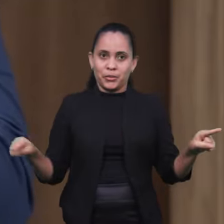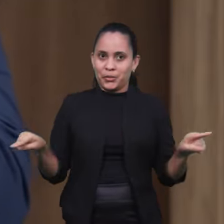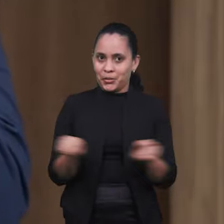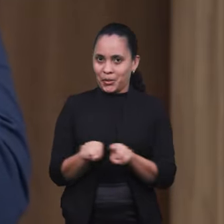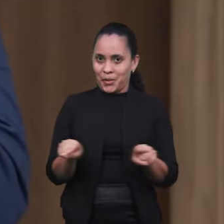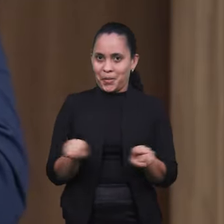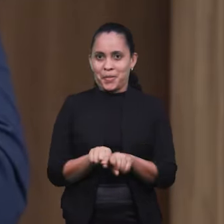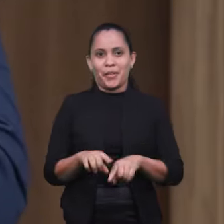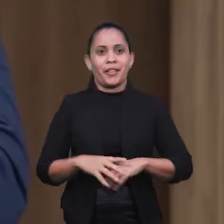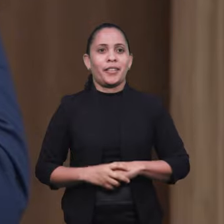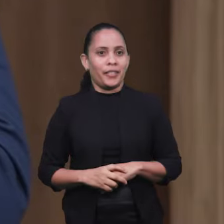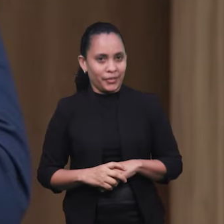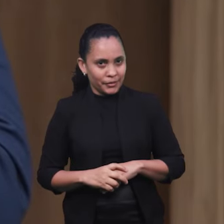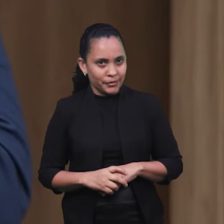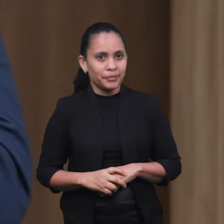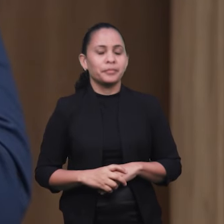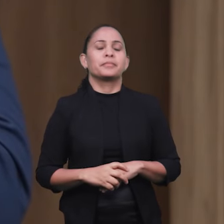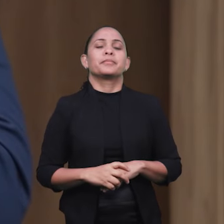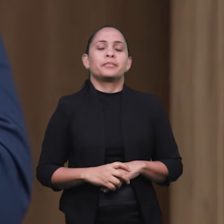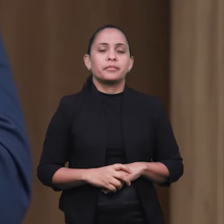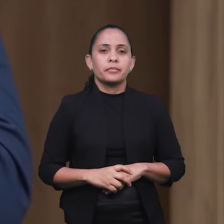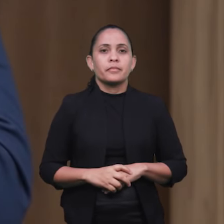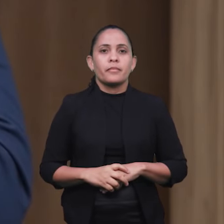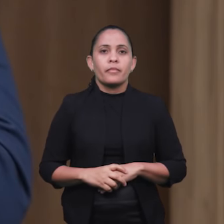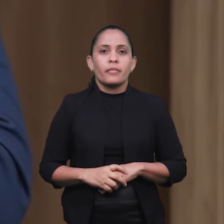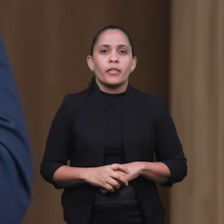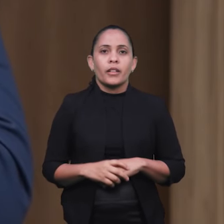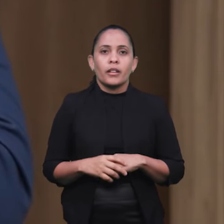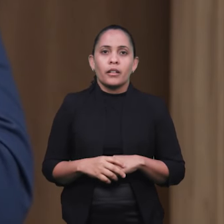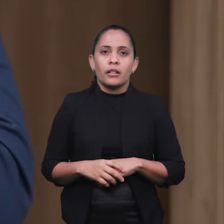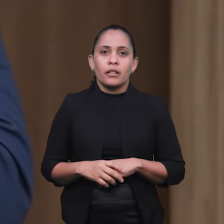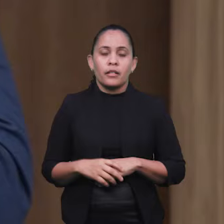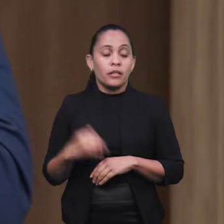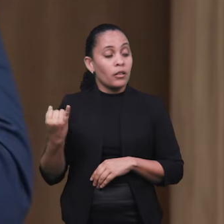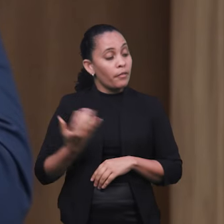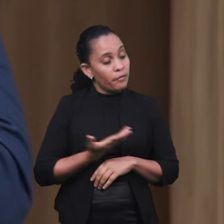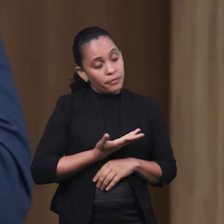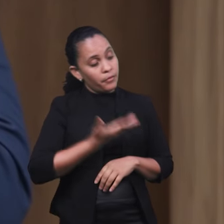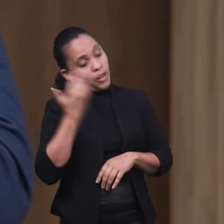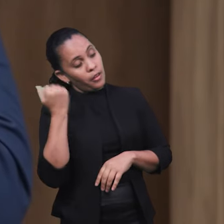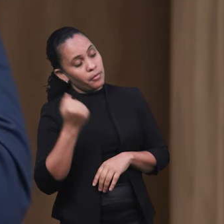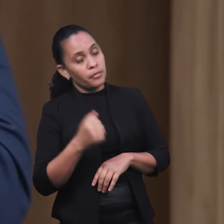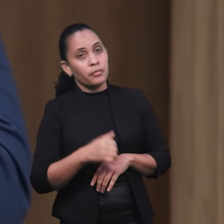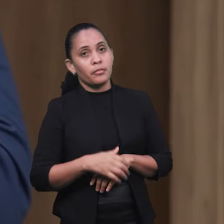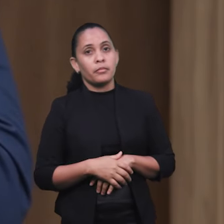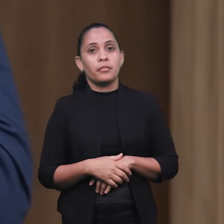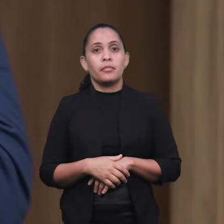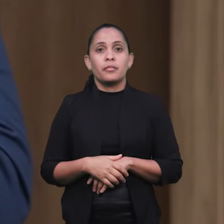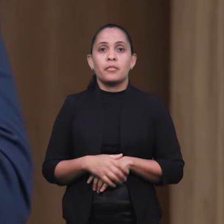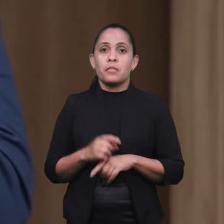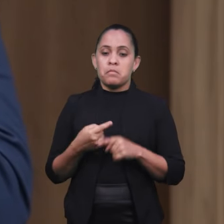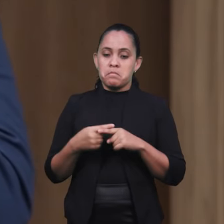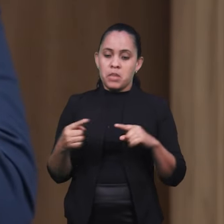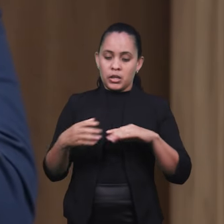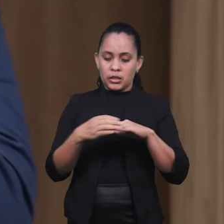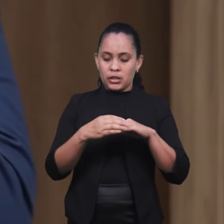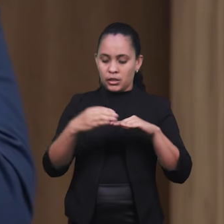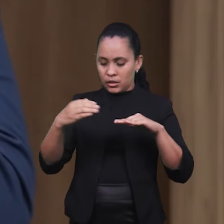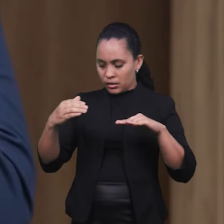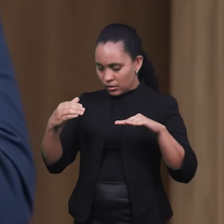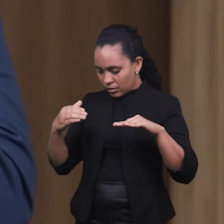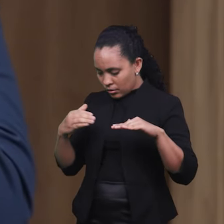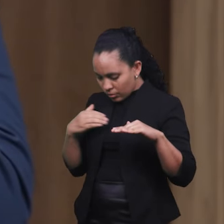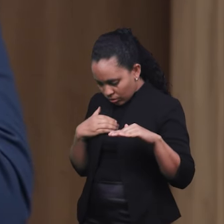própria insegurança humana, né? E o Senhor disse para ele: achega-te para cá, porém, tira a